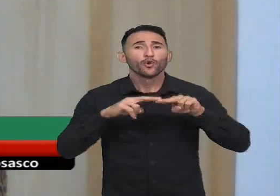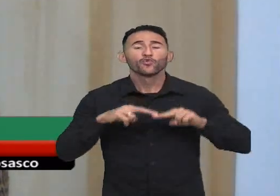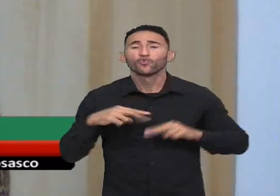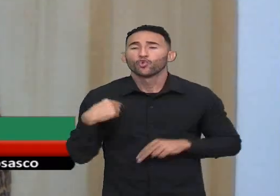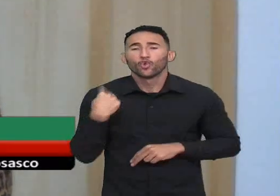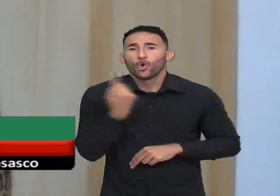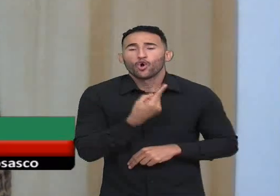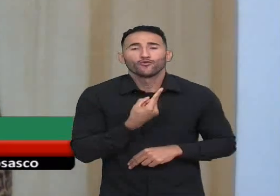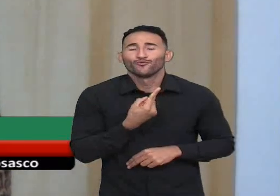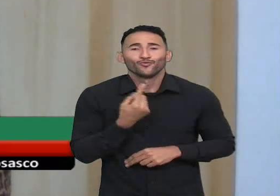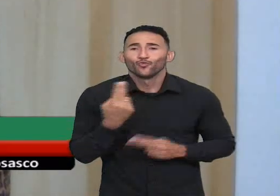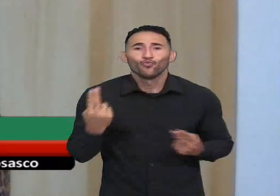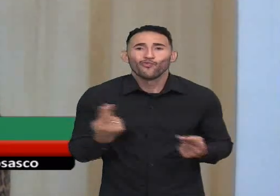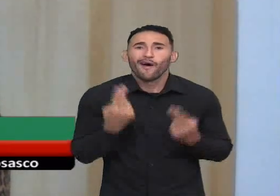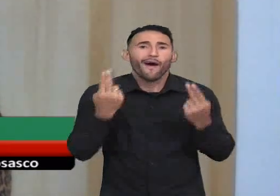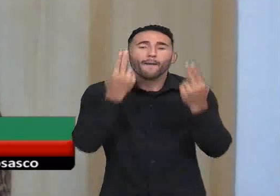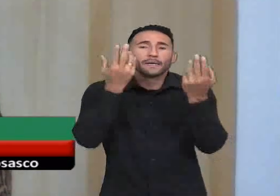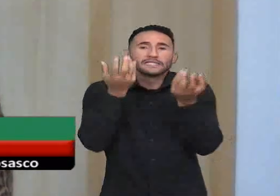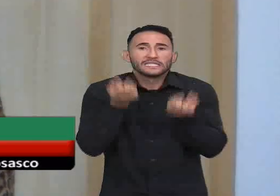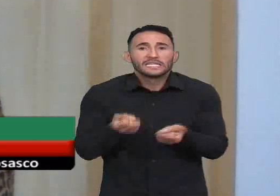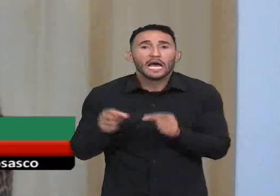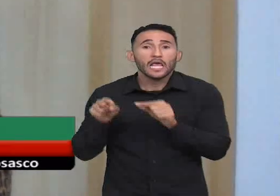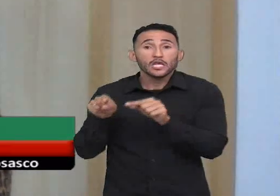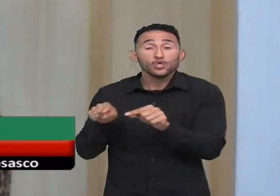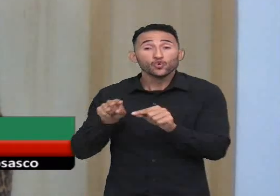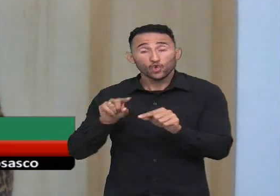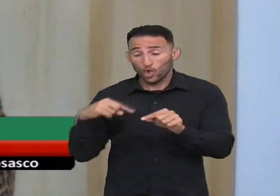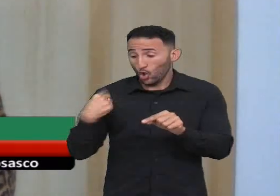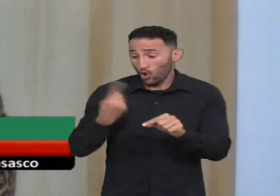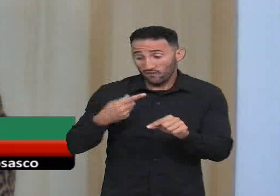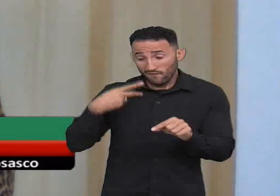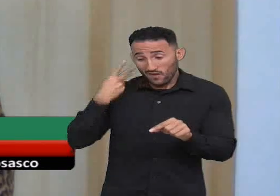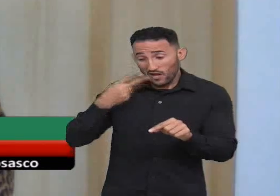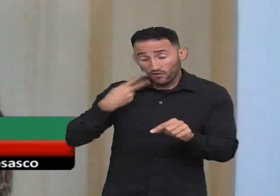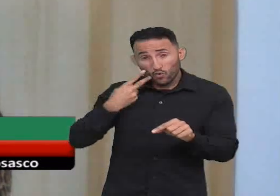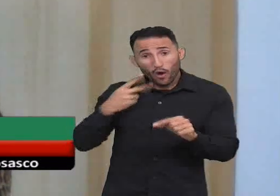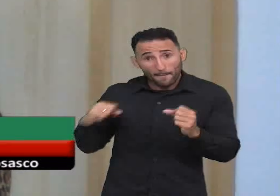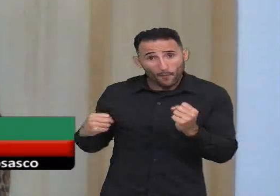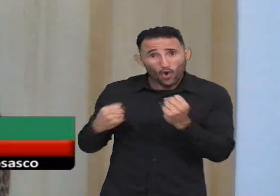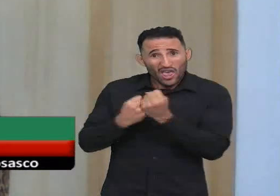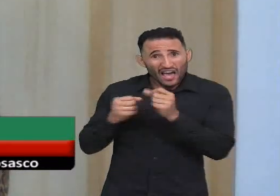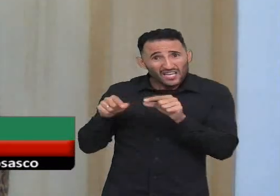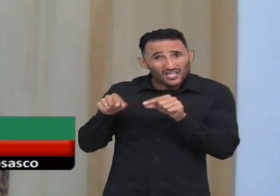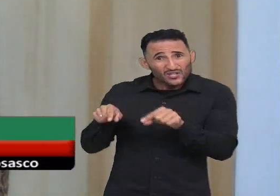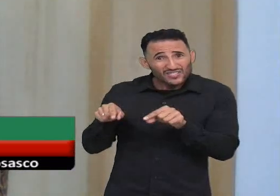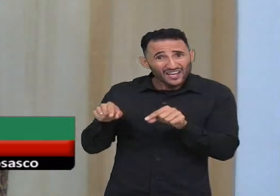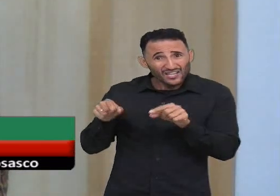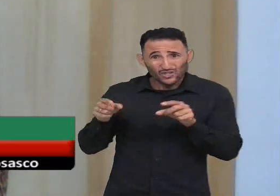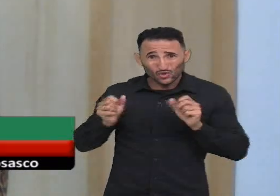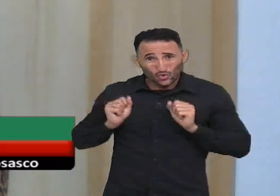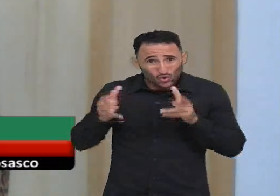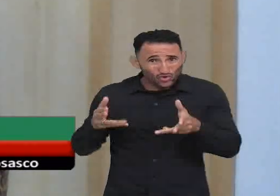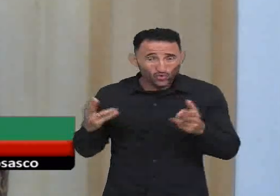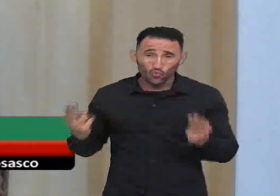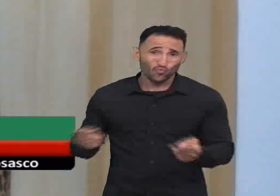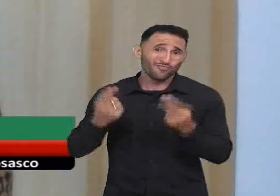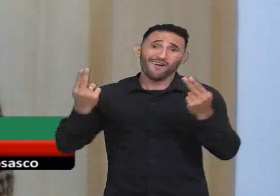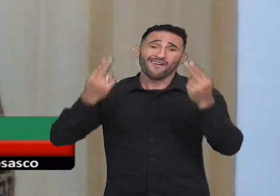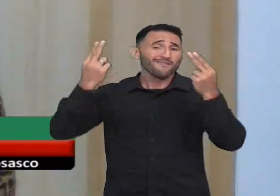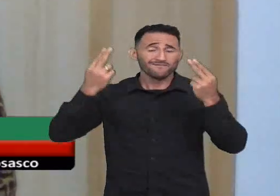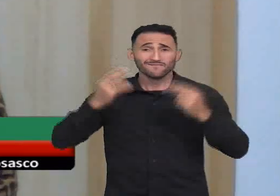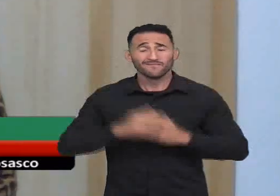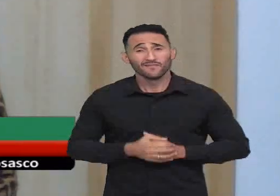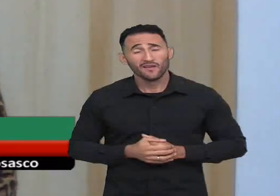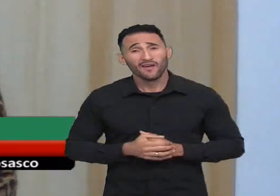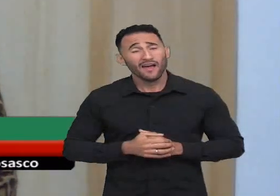assumir esse papel enquanto legislador de apoiar esse tipo de atitude, de apoiar